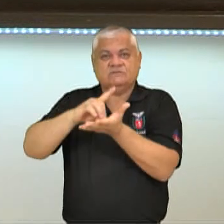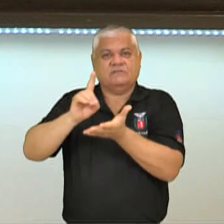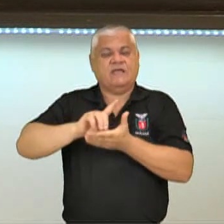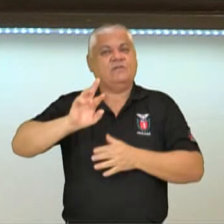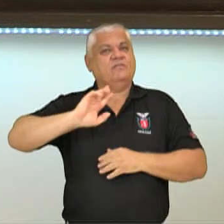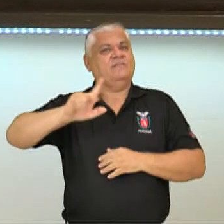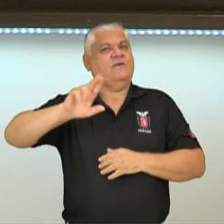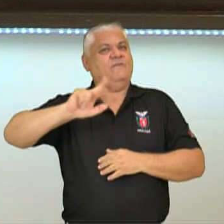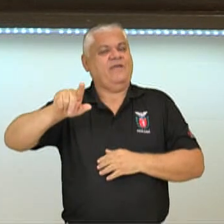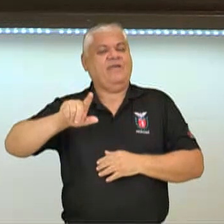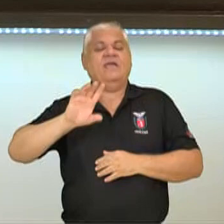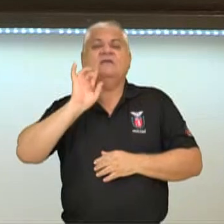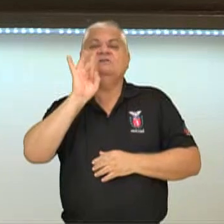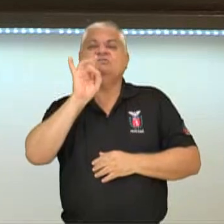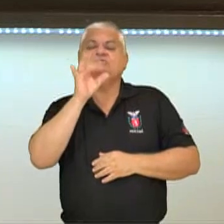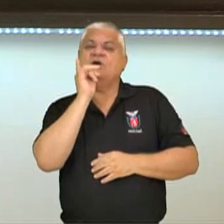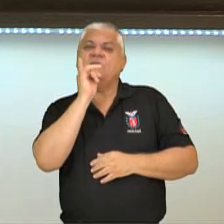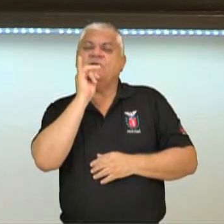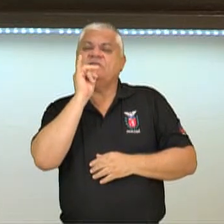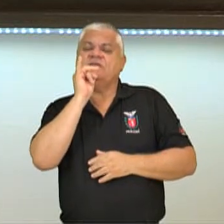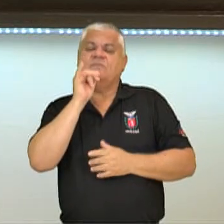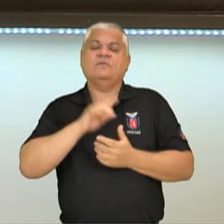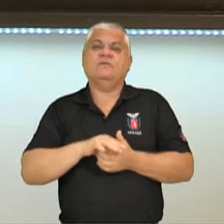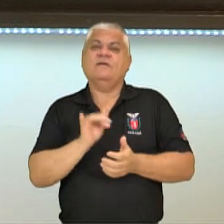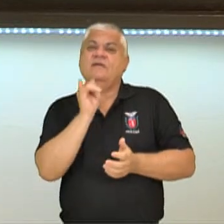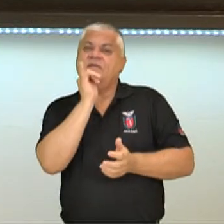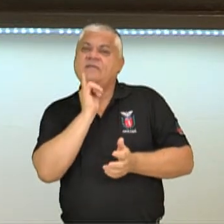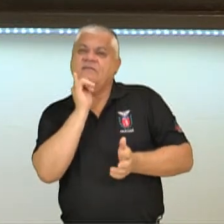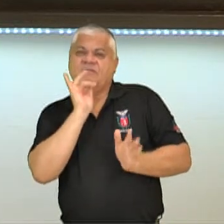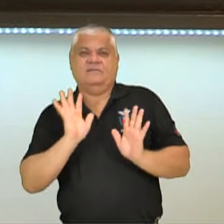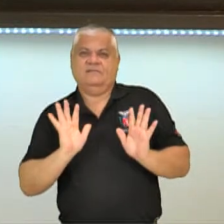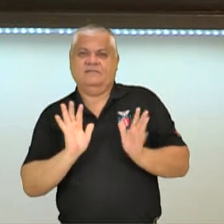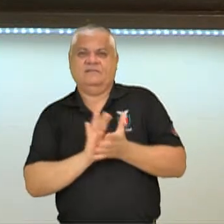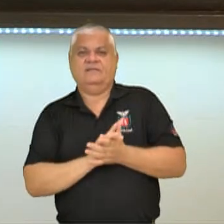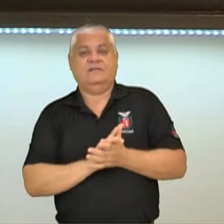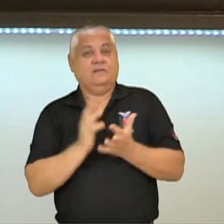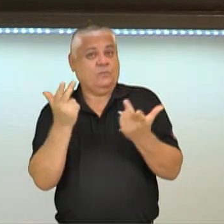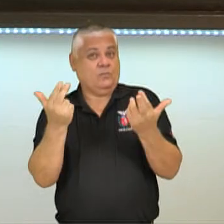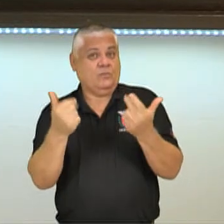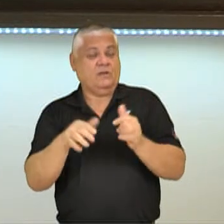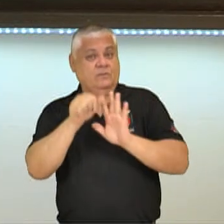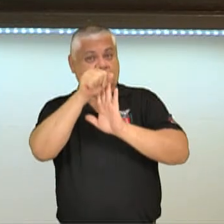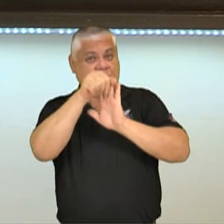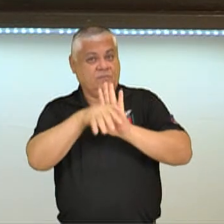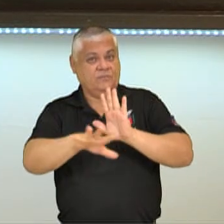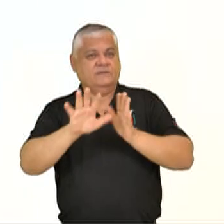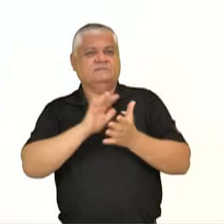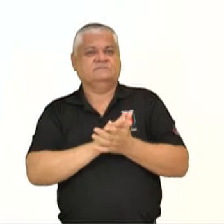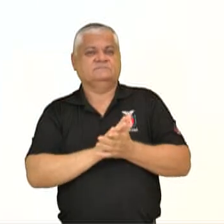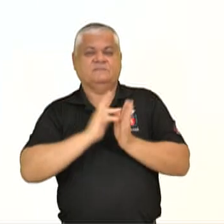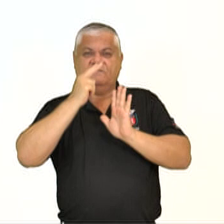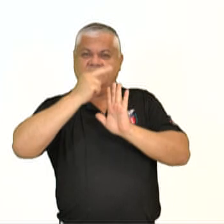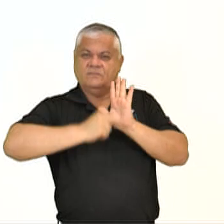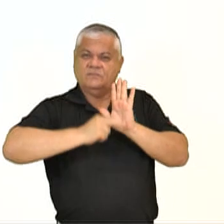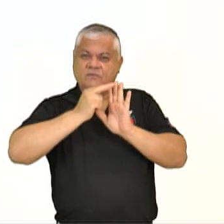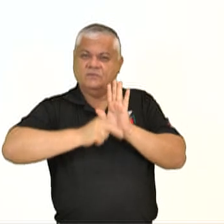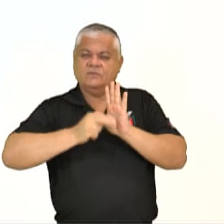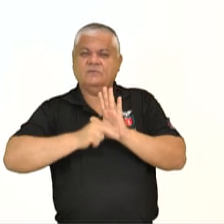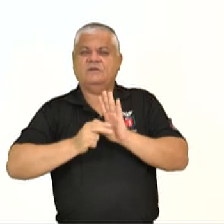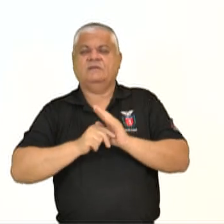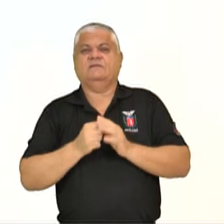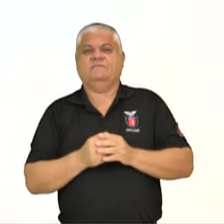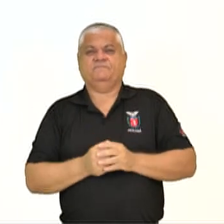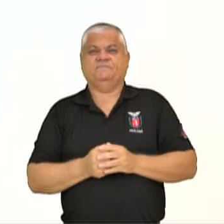significado emprestado, mais figurado, e assim são as figuras de linguagem. Vamos ler alguns versos de Vinícius